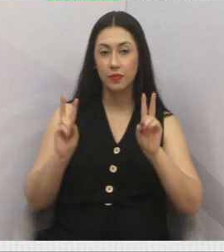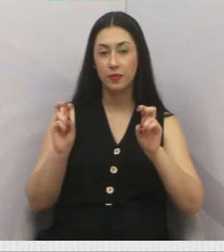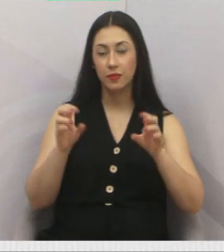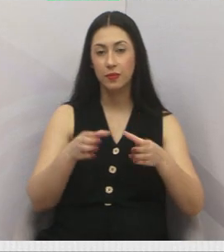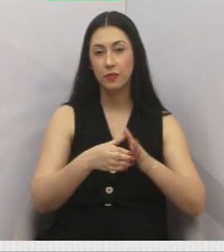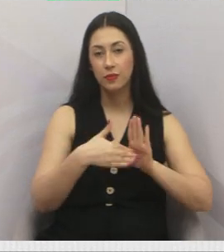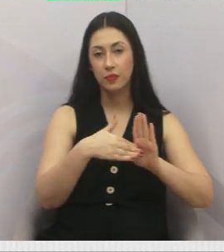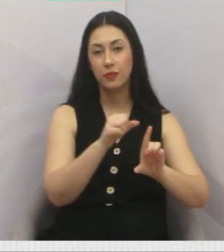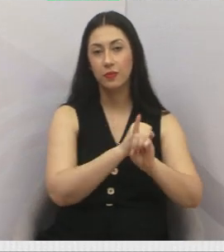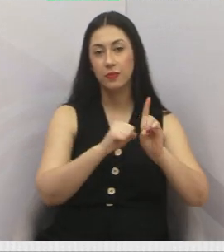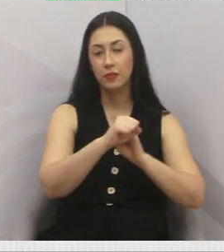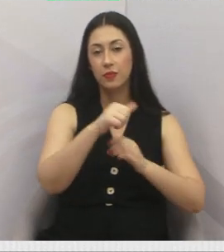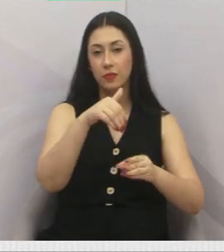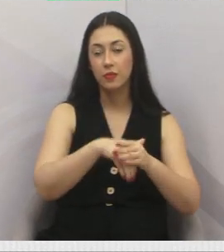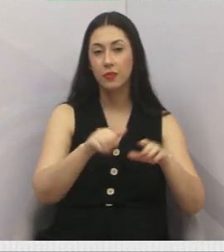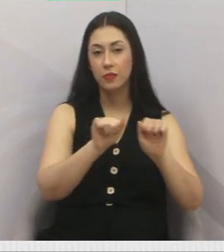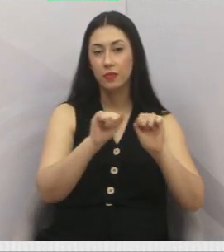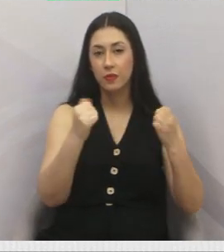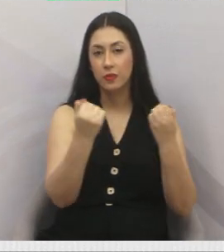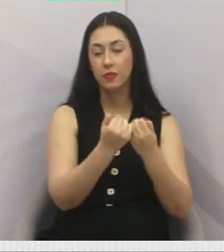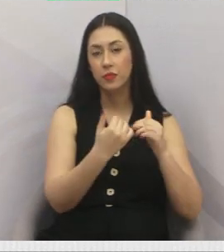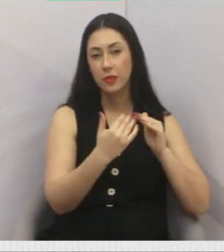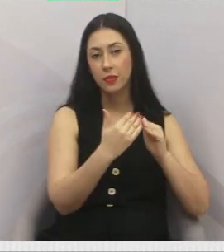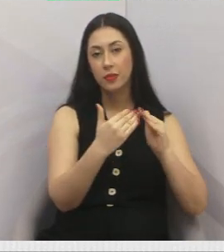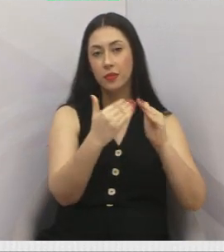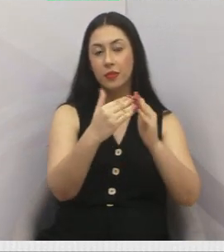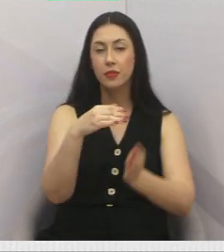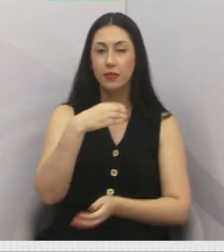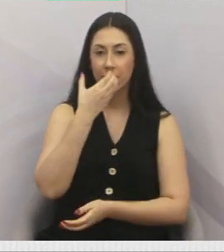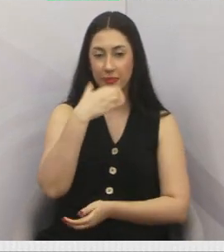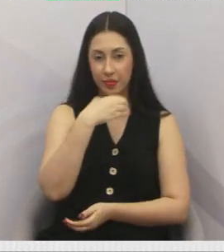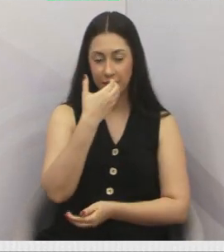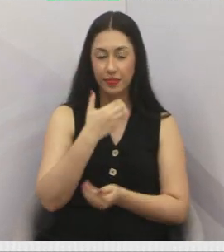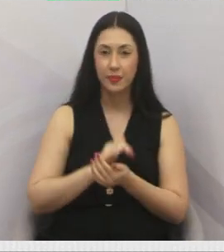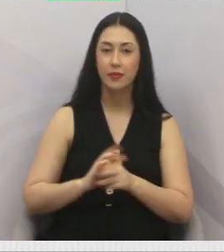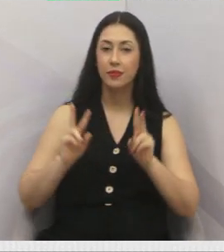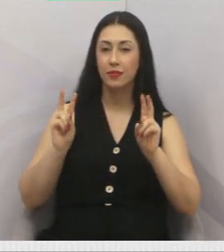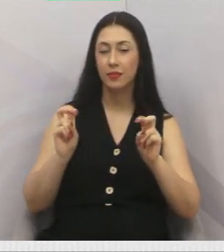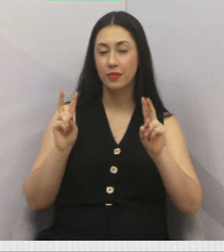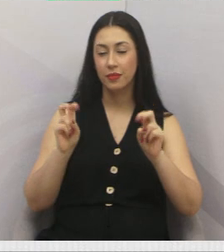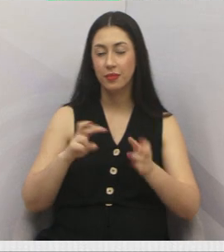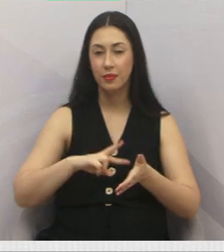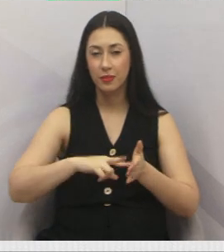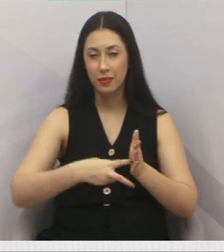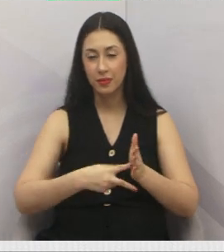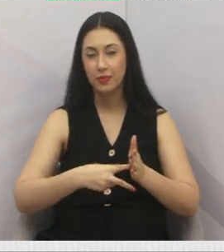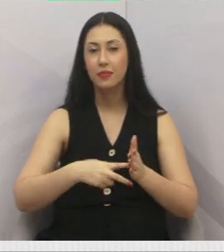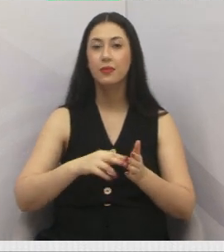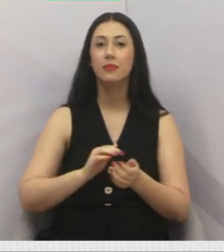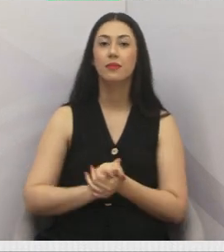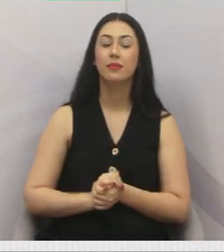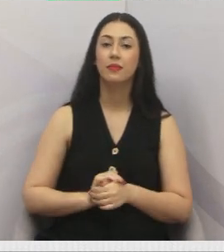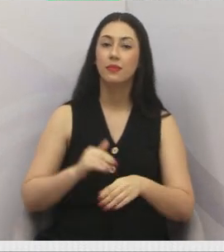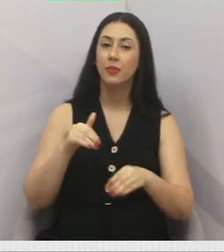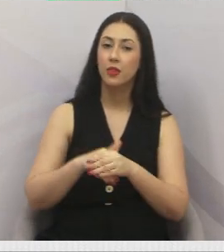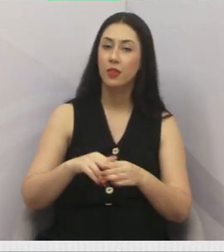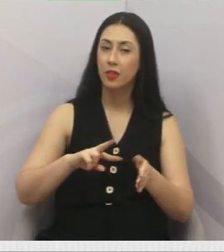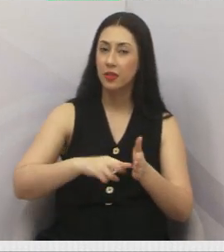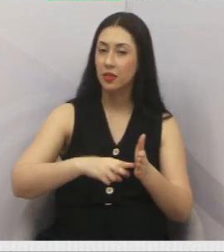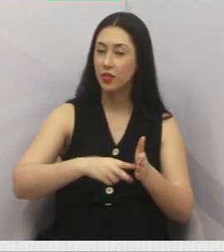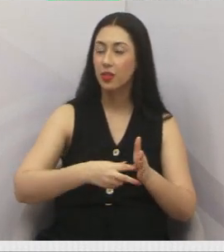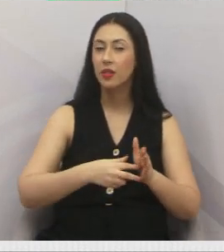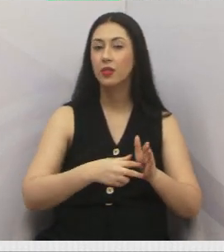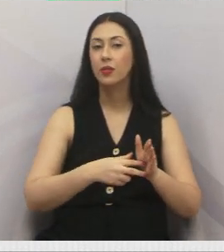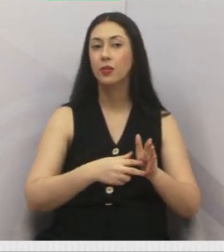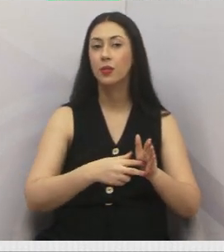Segmento movimentos populares, um voto para a Associação dos Moradores Jardim Paraíso e Jardim Holanda. Segmento entidade de classe sindical, um voto para